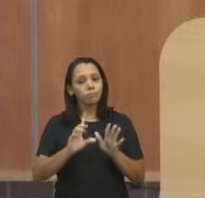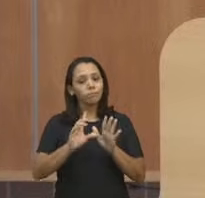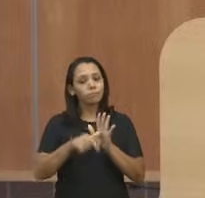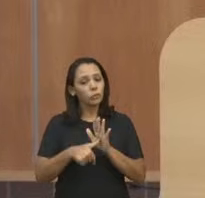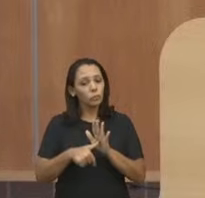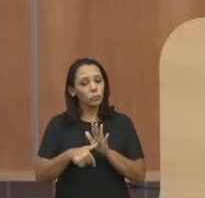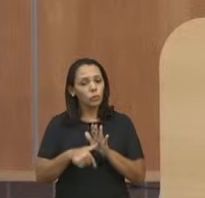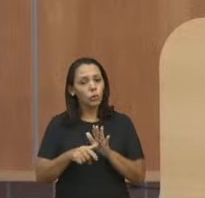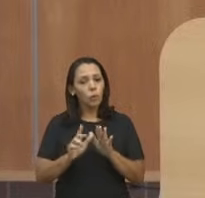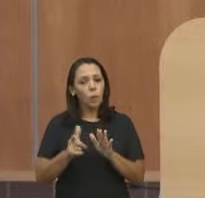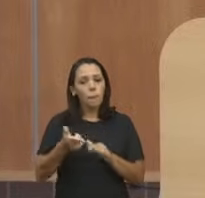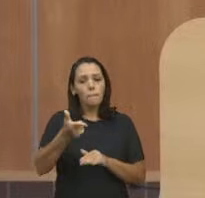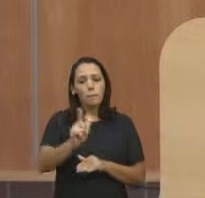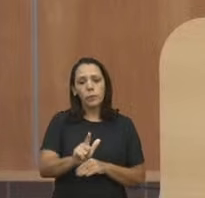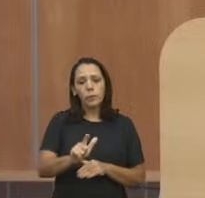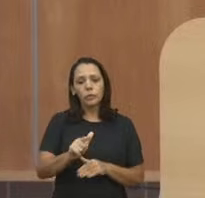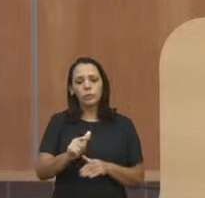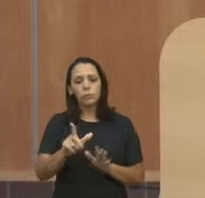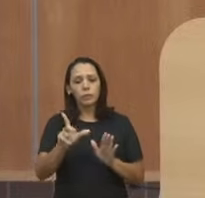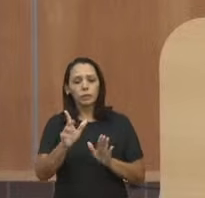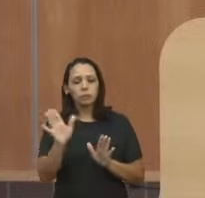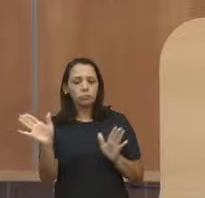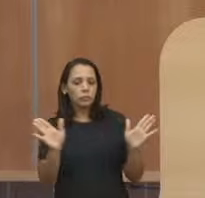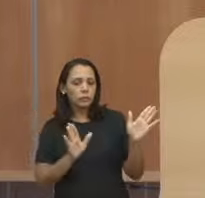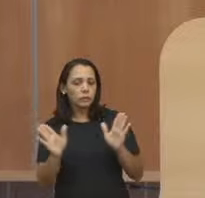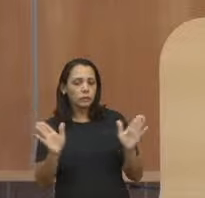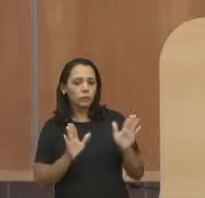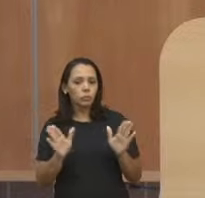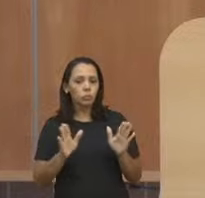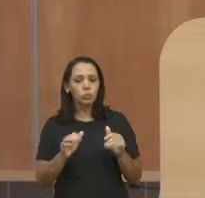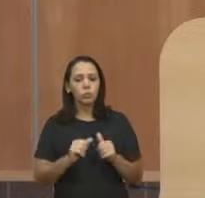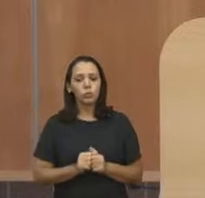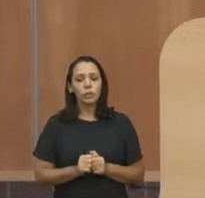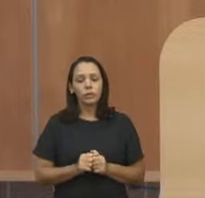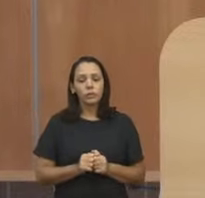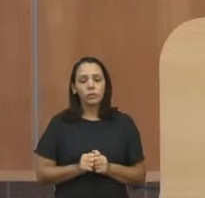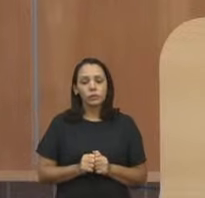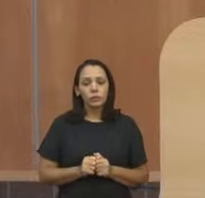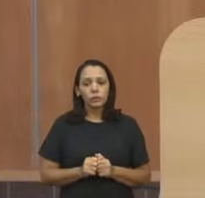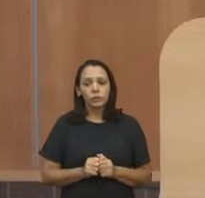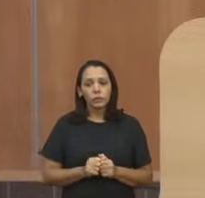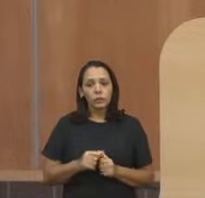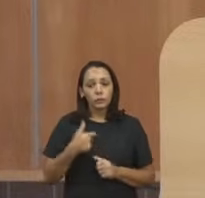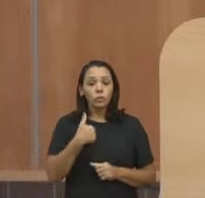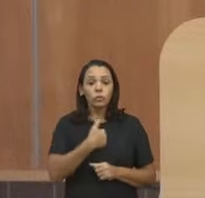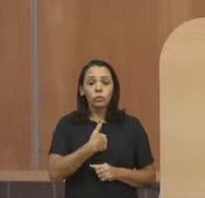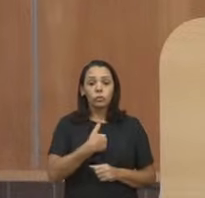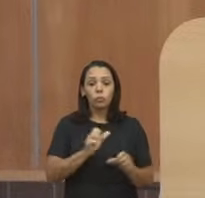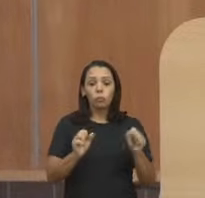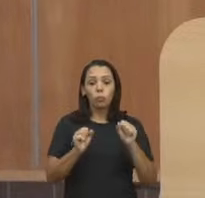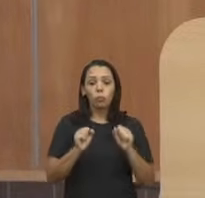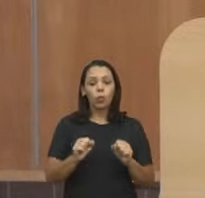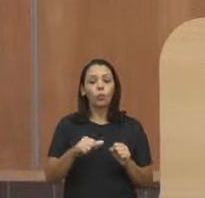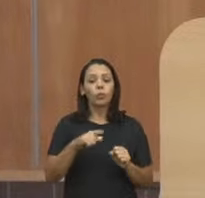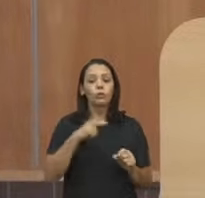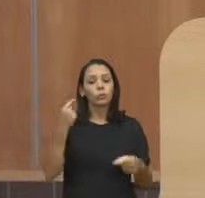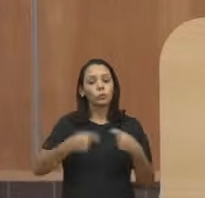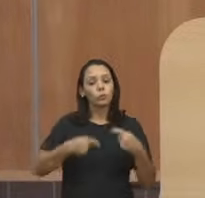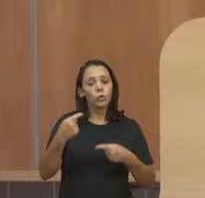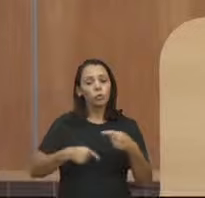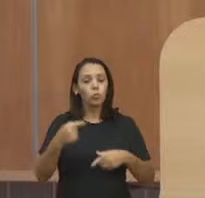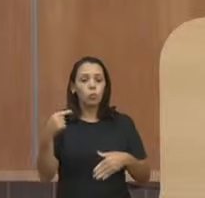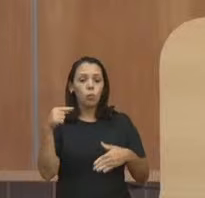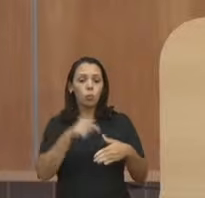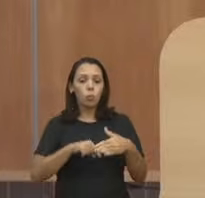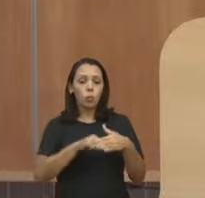fica a provocação e o convite aos vereadores que permanecerem para que a gente consiga fazer um debate mais profundo,